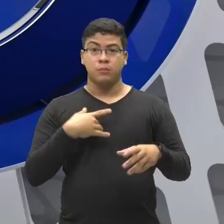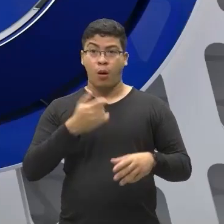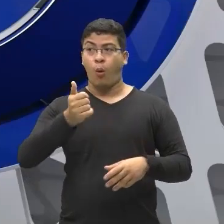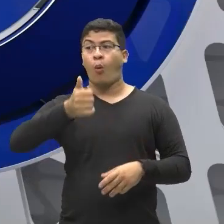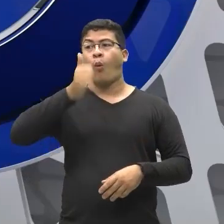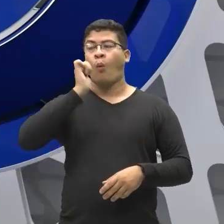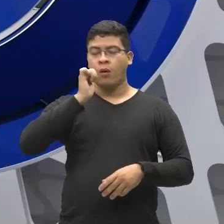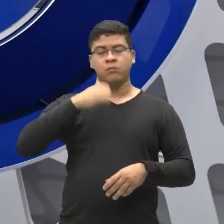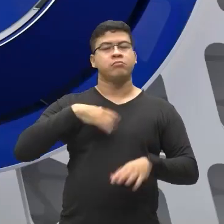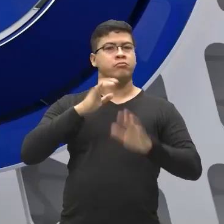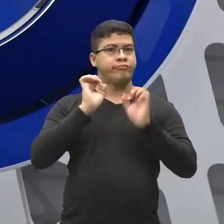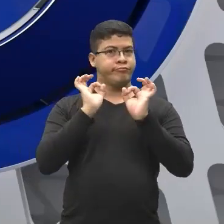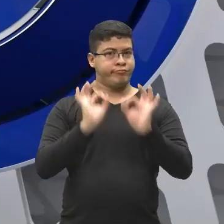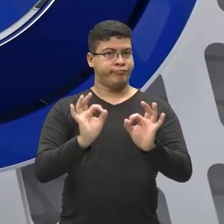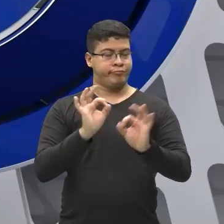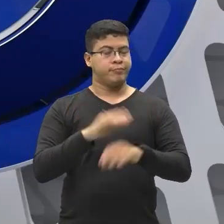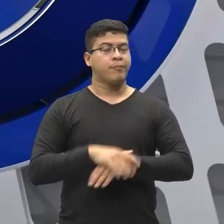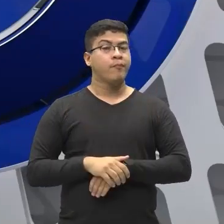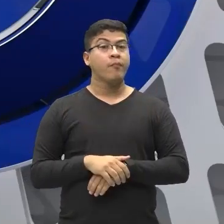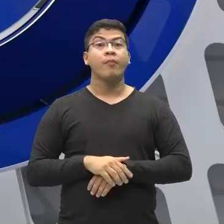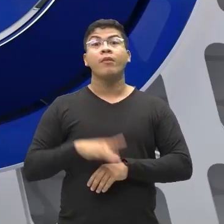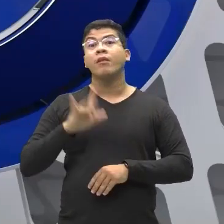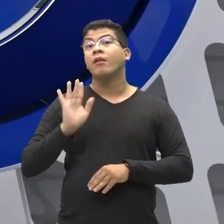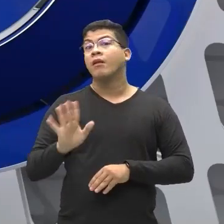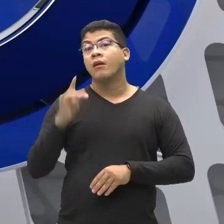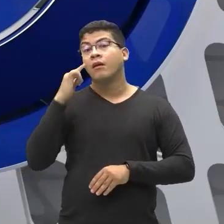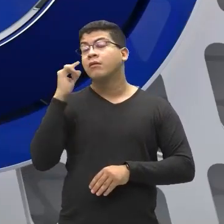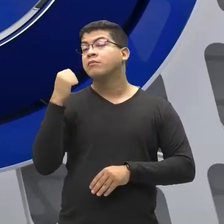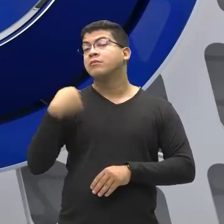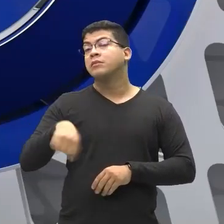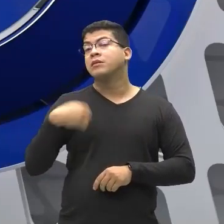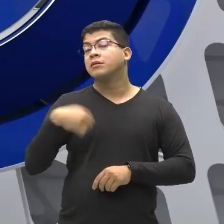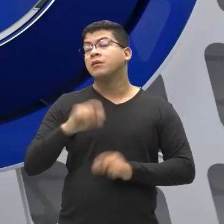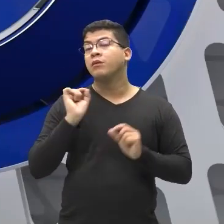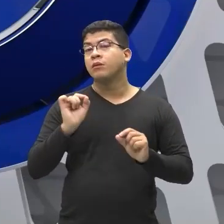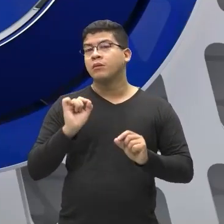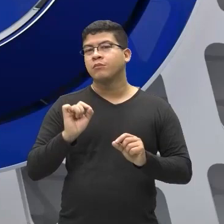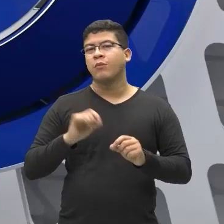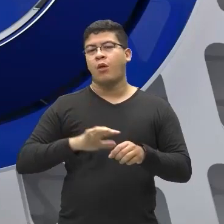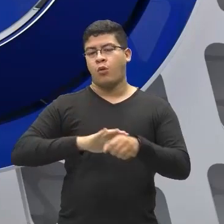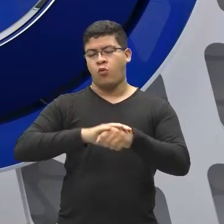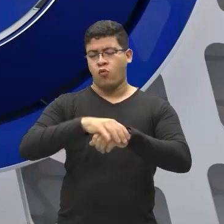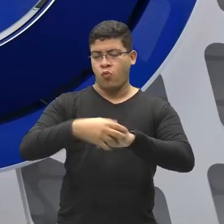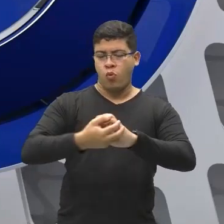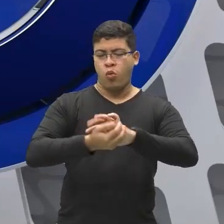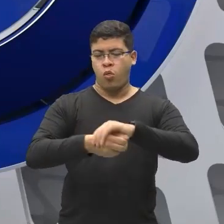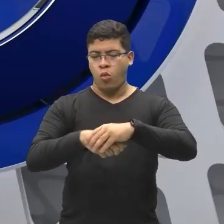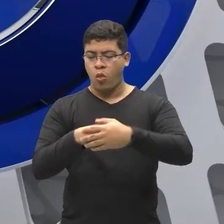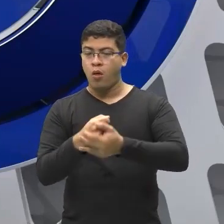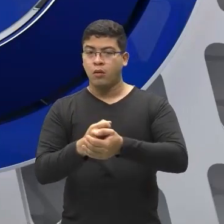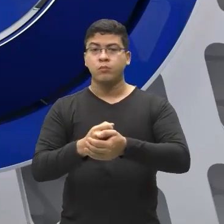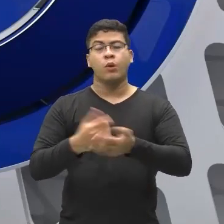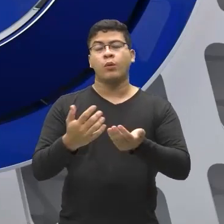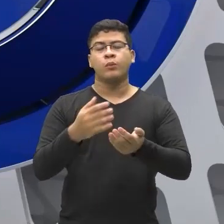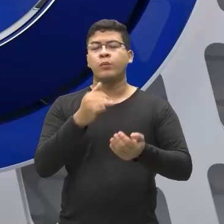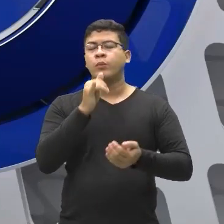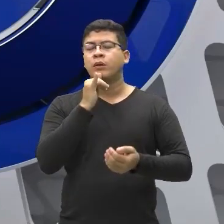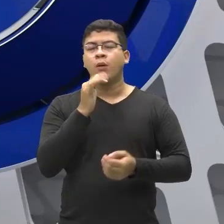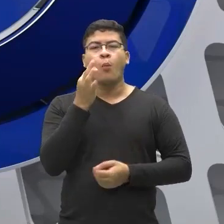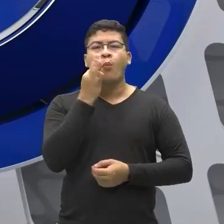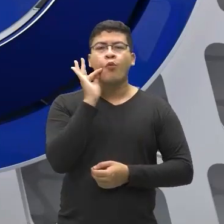para eu tomar, né? Além disso, eu preciso o quê? Lavar bem os alimentos. Por quê? Né? Se eu tenho um alimento que